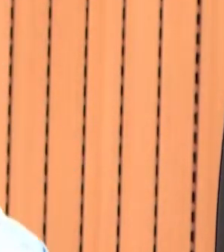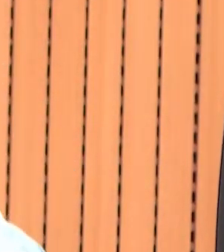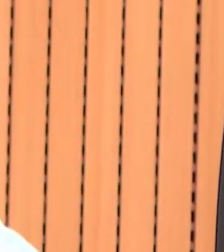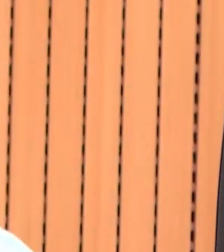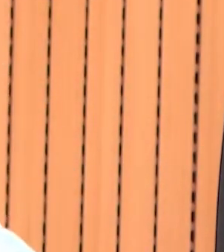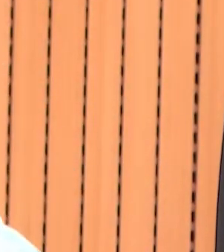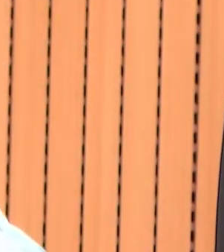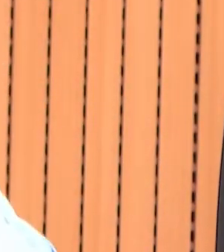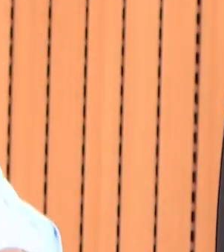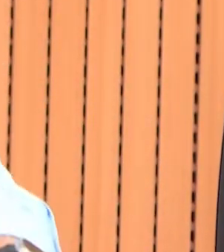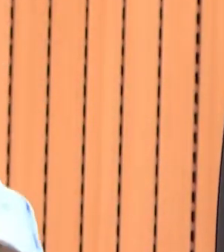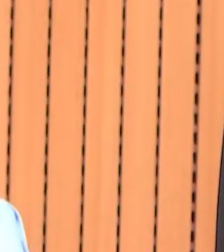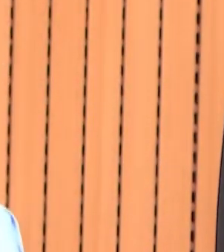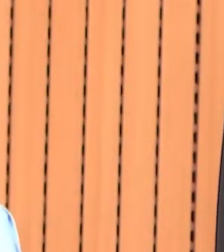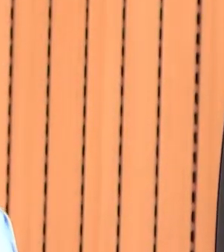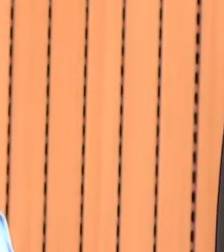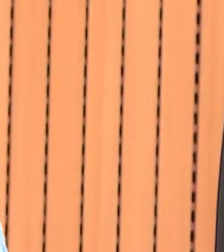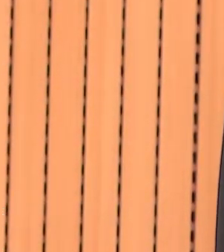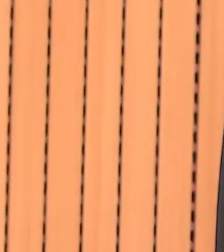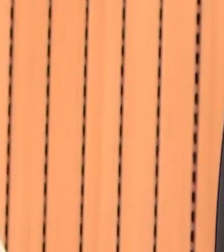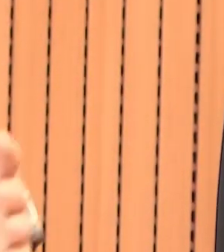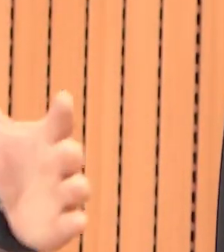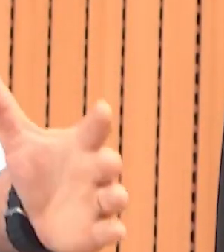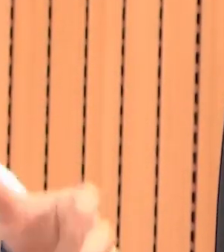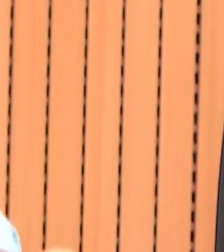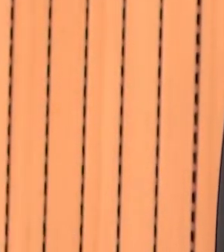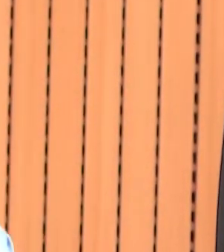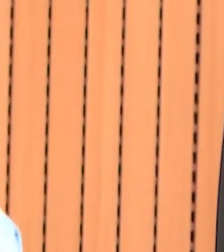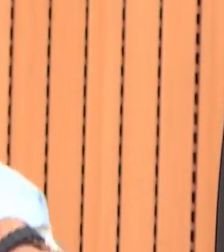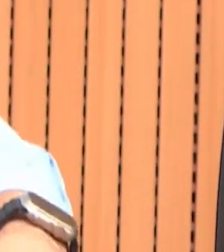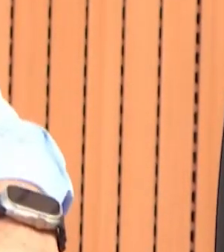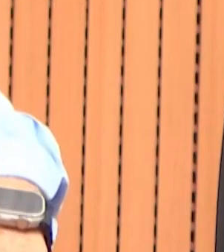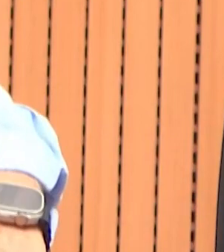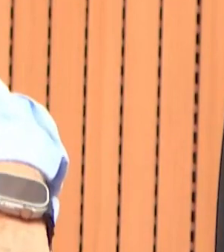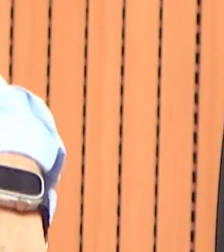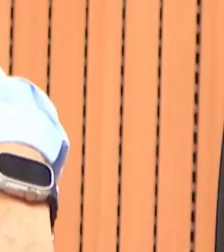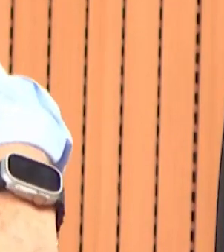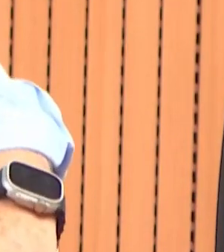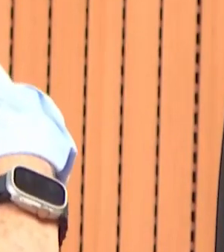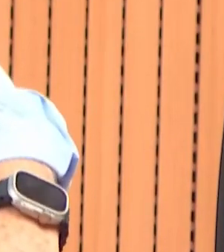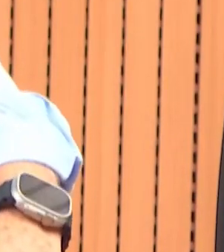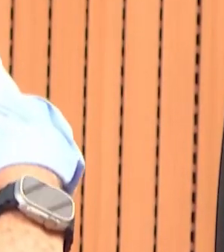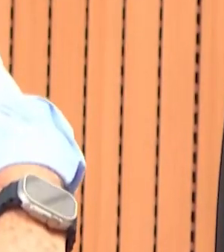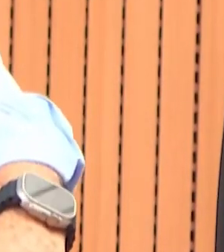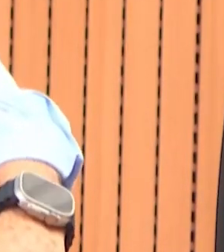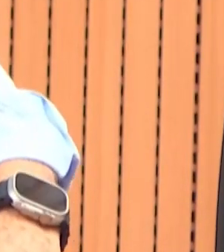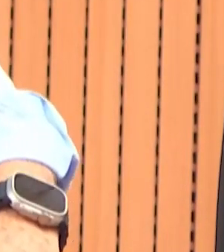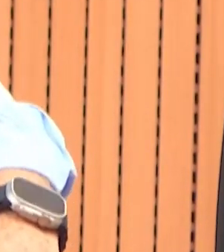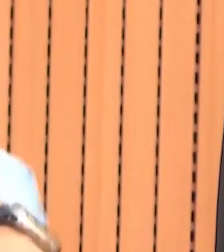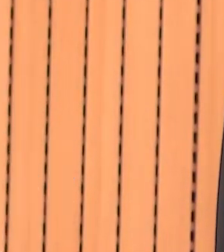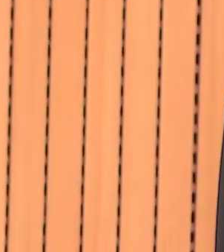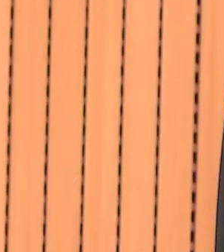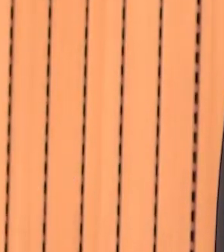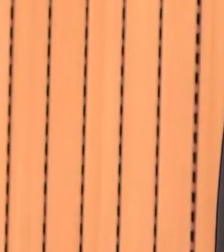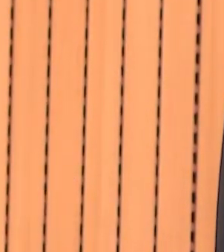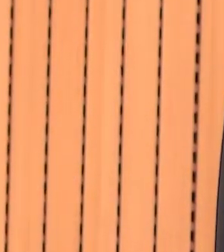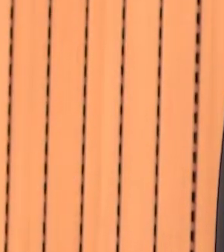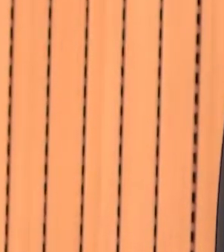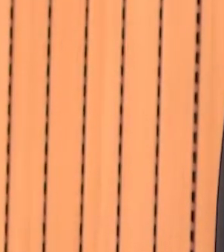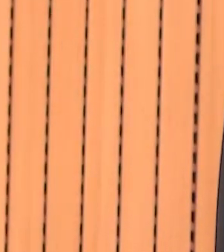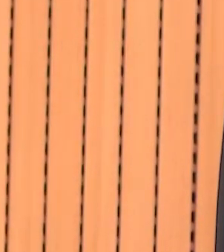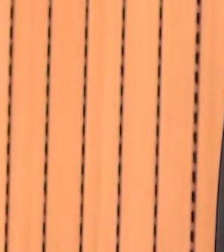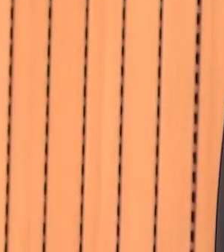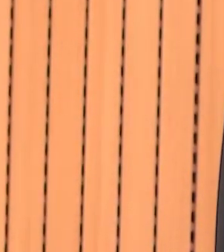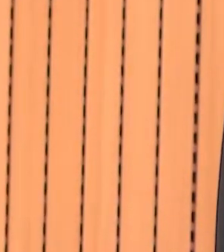todos esses esclarecimentos prestados à população. É claro que a gente sabe que a saúde é um grande desafio, né, para todos os